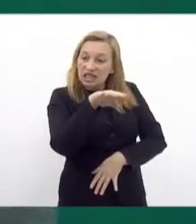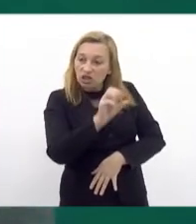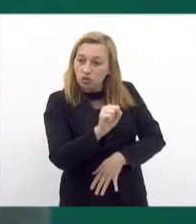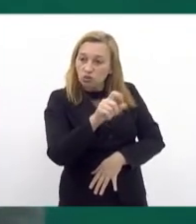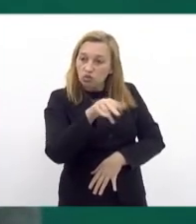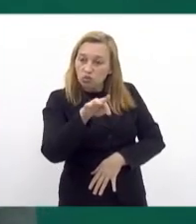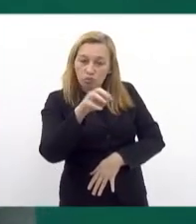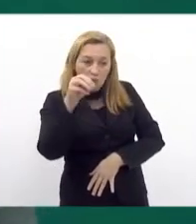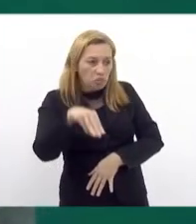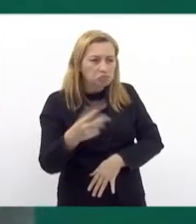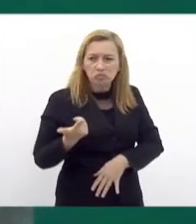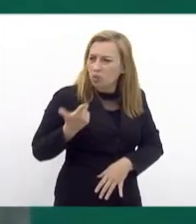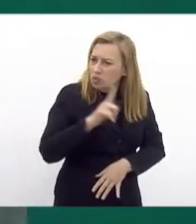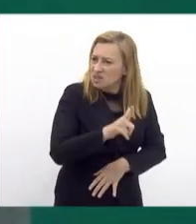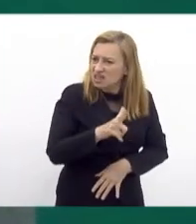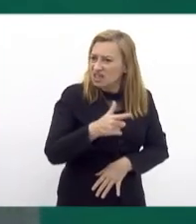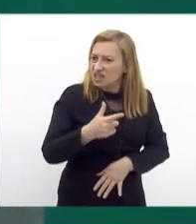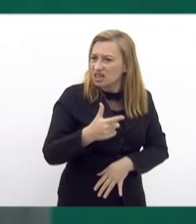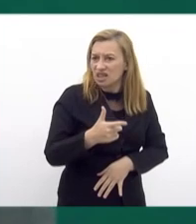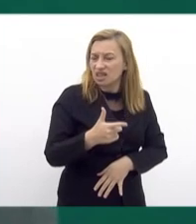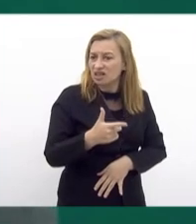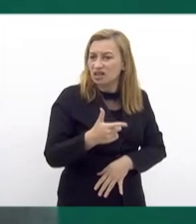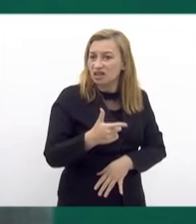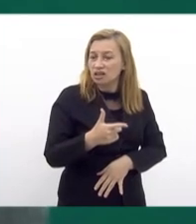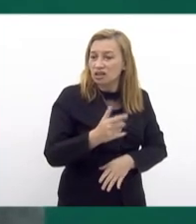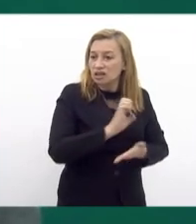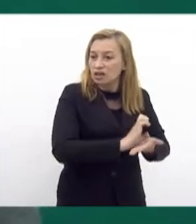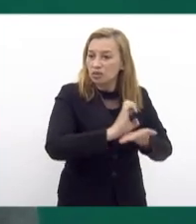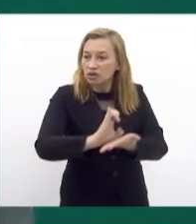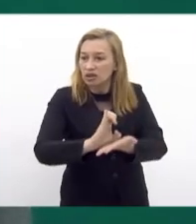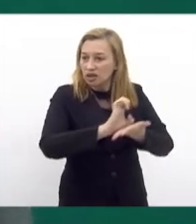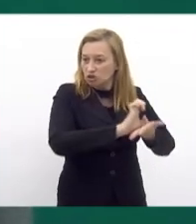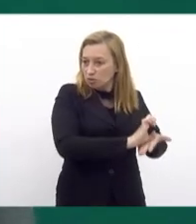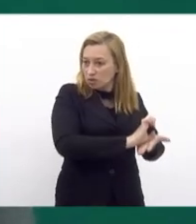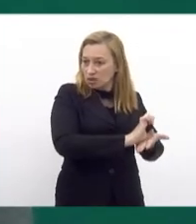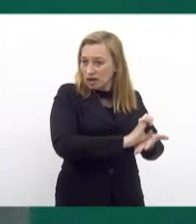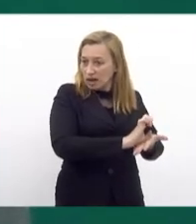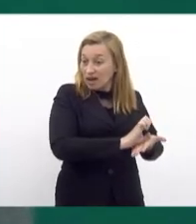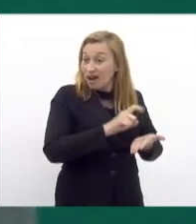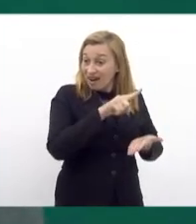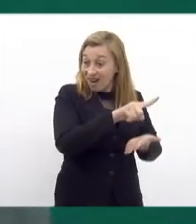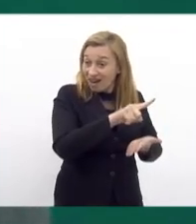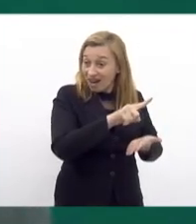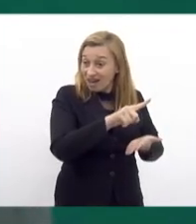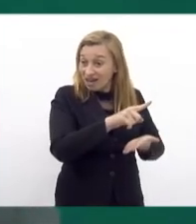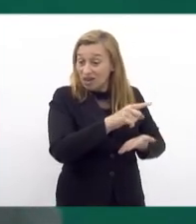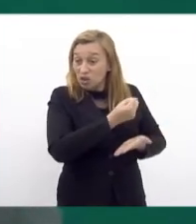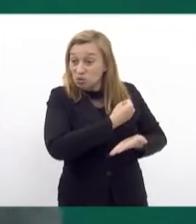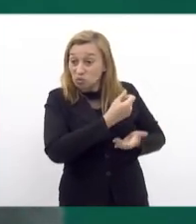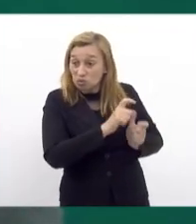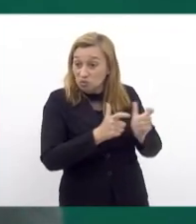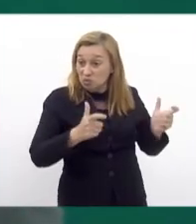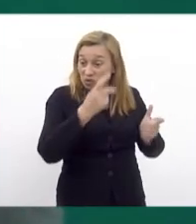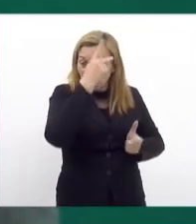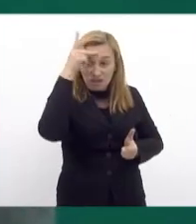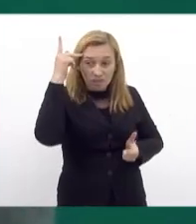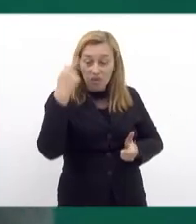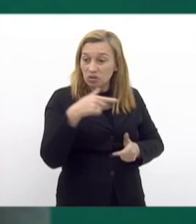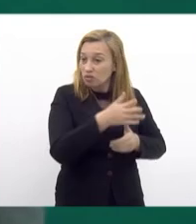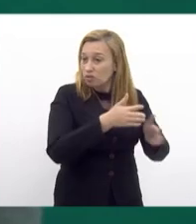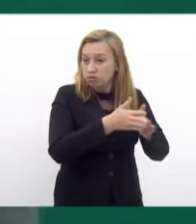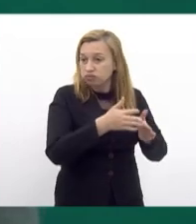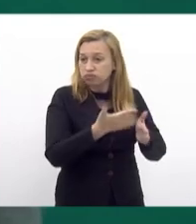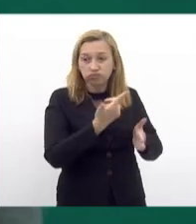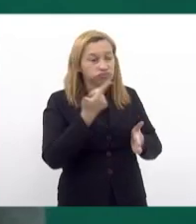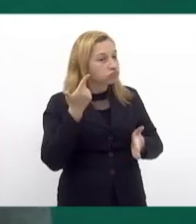movimento de carga. Isso faria com que as empresas teriam que importar ou exportar sua mercadoria para outros aeroportos, encarecendo o custo e, mais